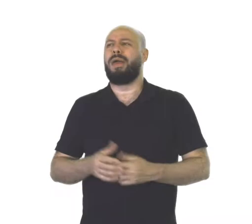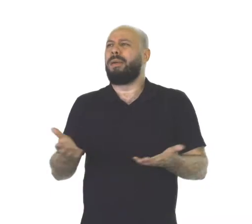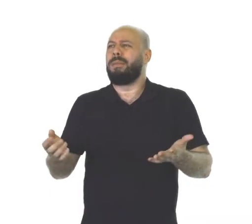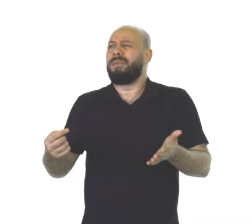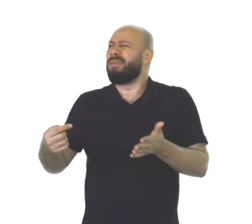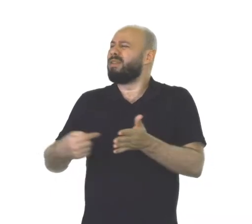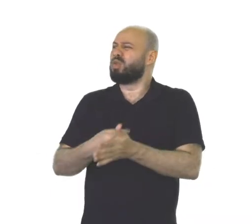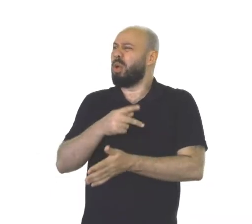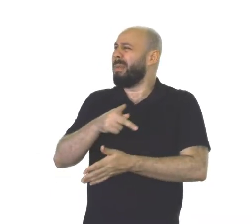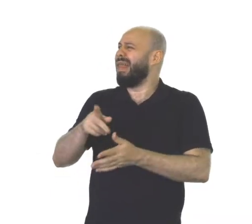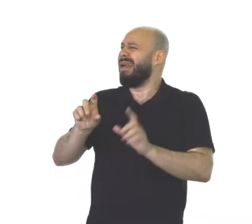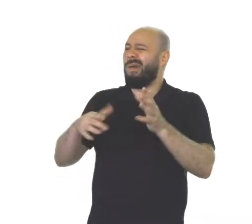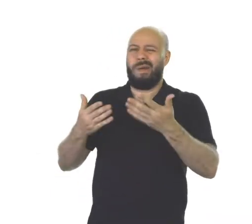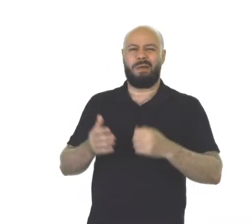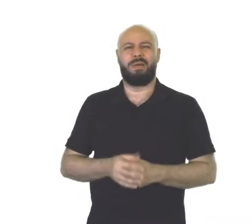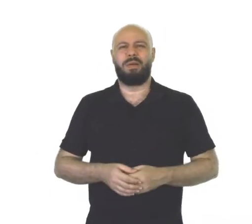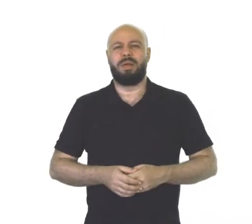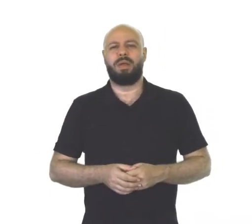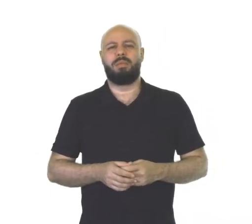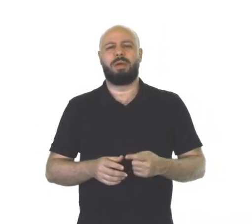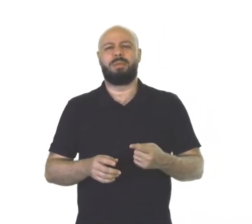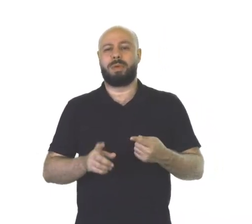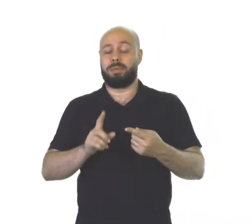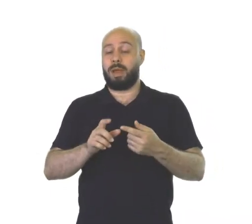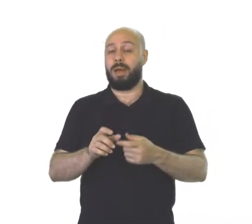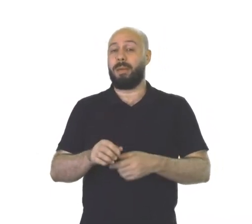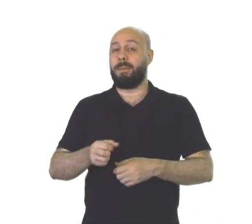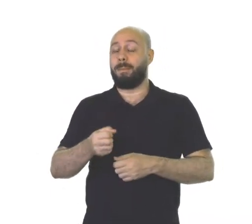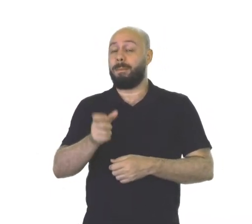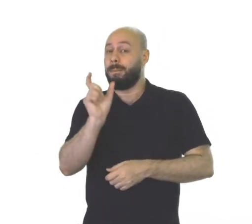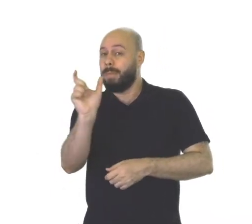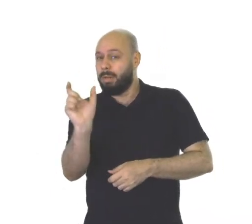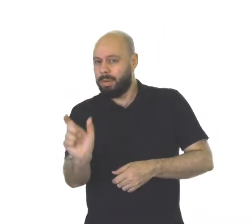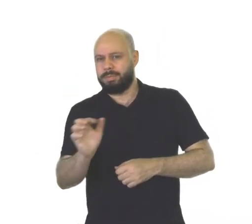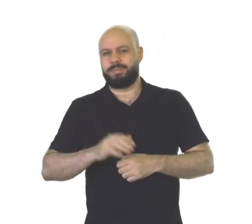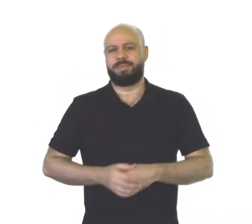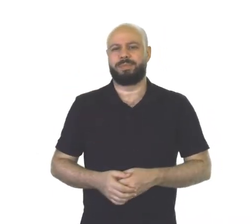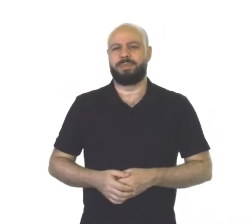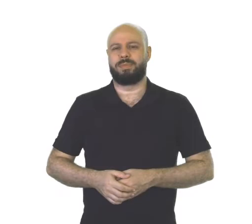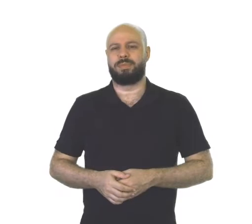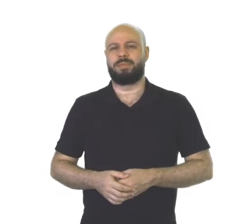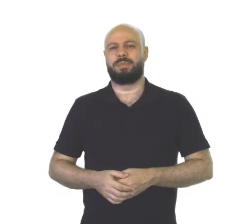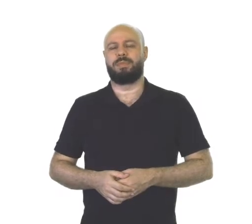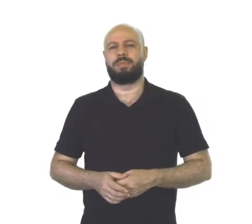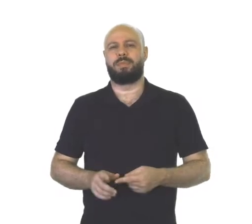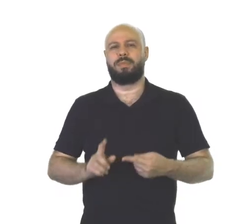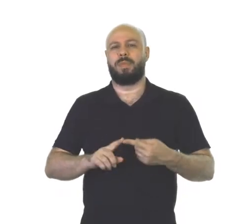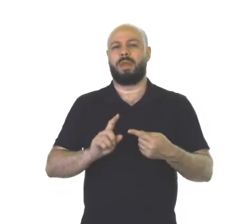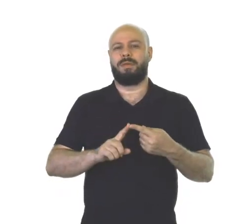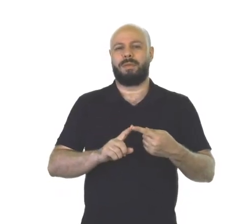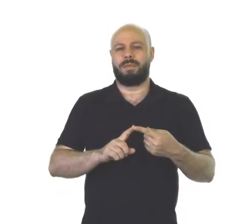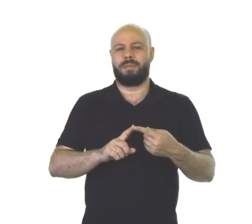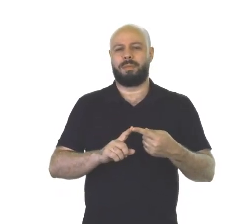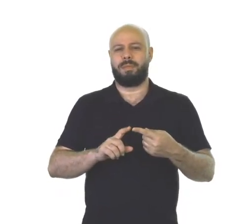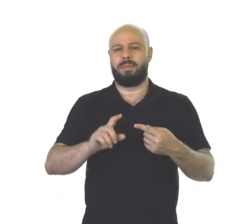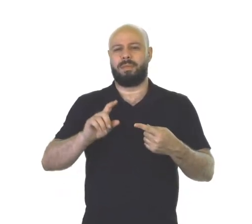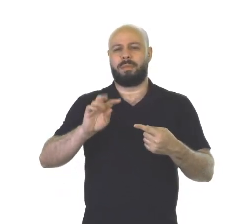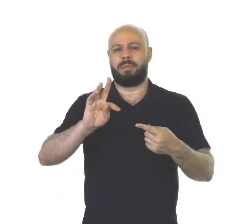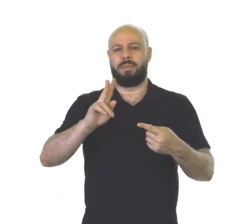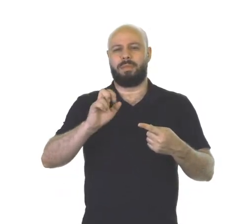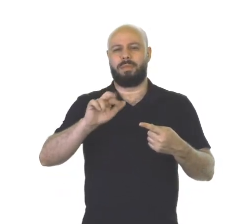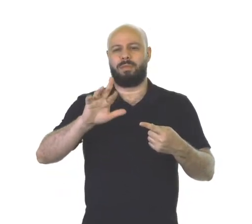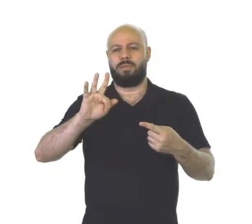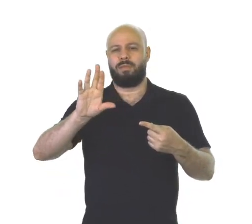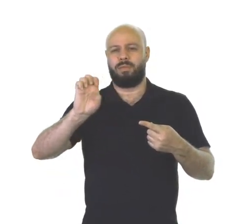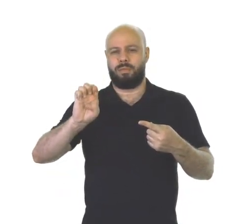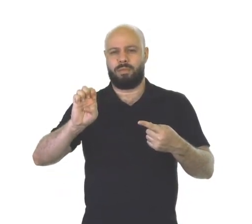Né? Relacionadas à causa, né? E ao resultado. Efeito e resultado, desculpa. Nós temos